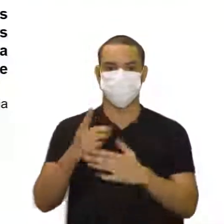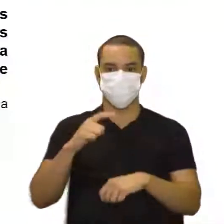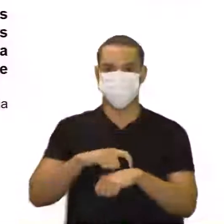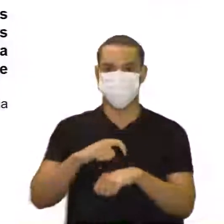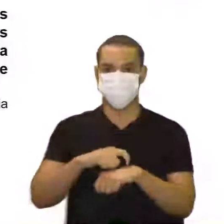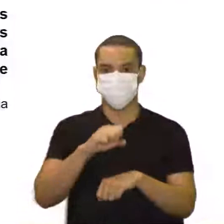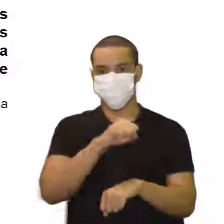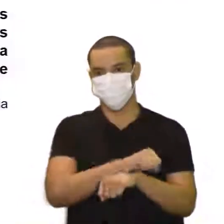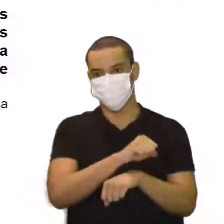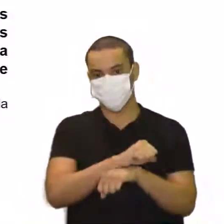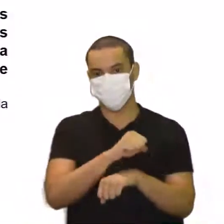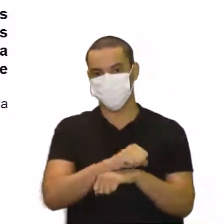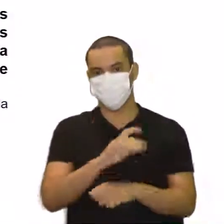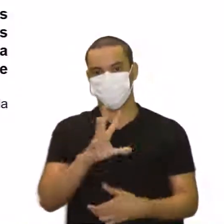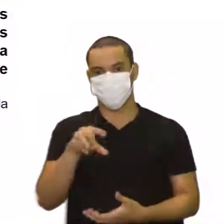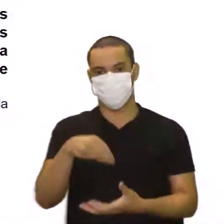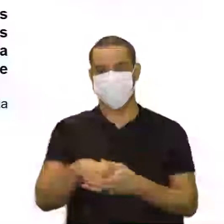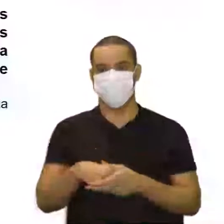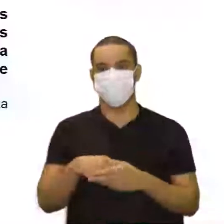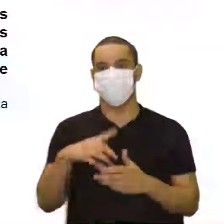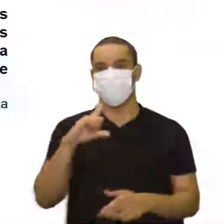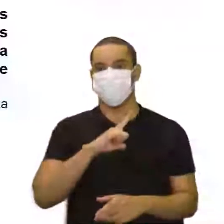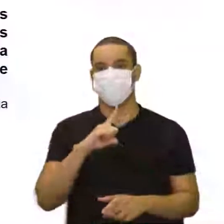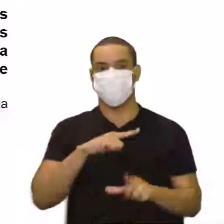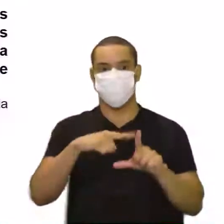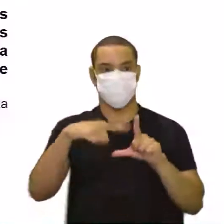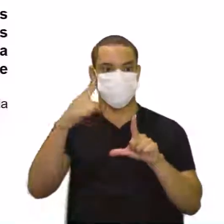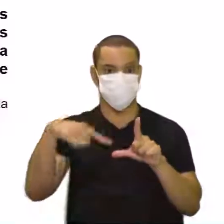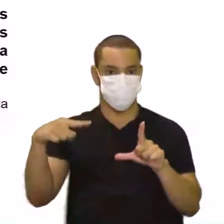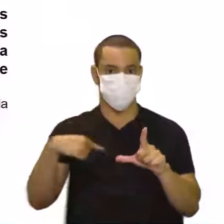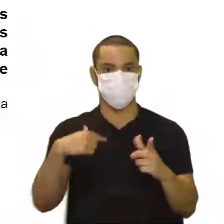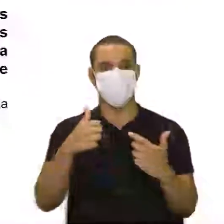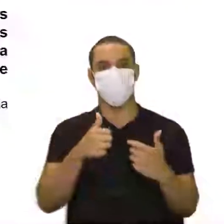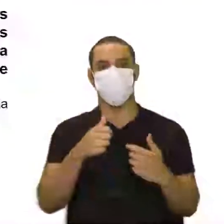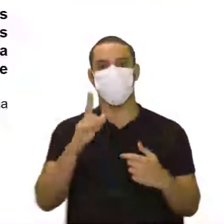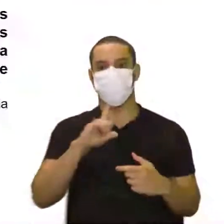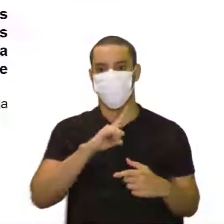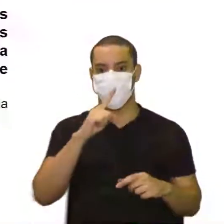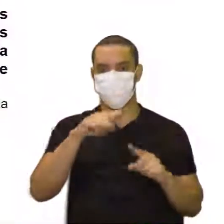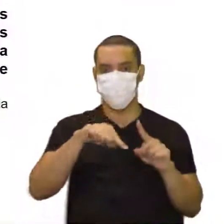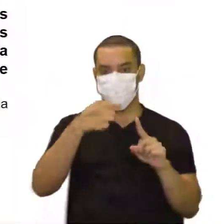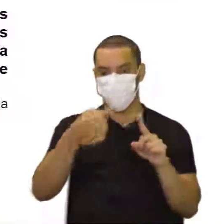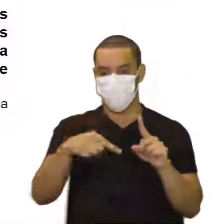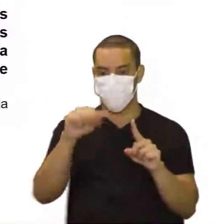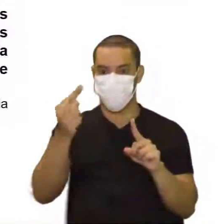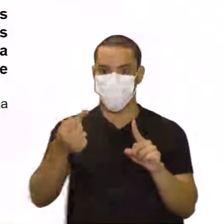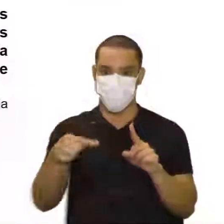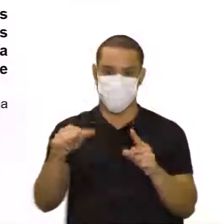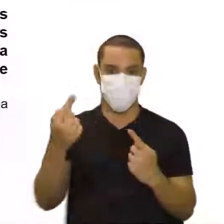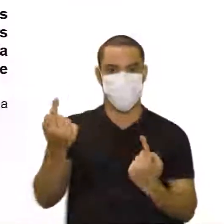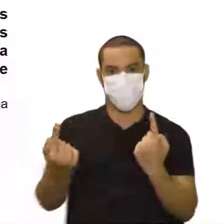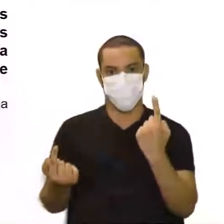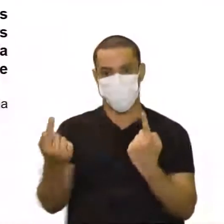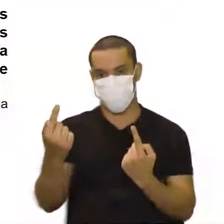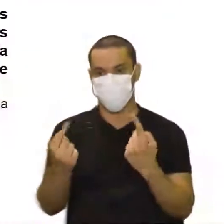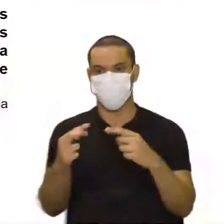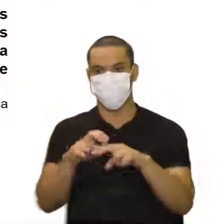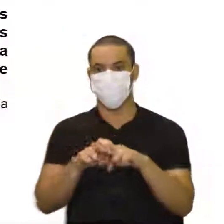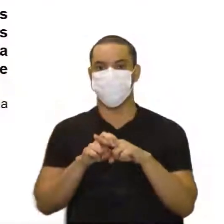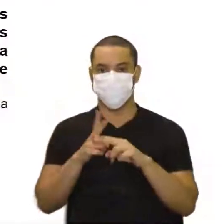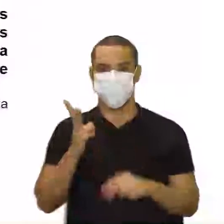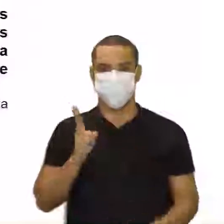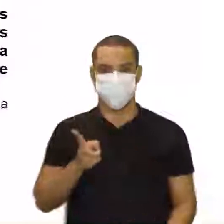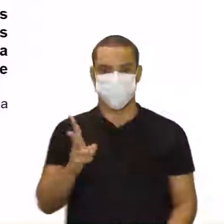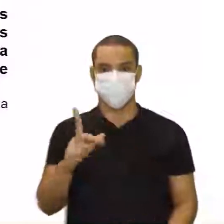O gráfico da corrente contínua, ele é justamente algo que oscila dessa forma, ok? Da alternada, enquanto da